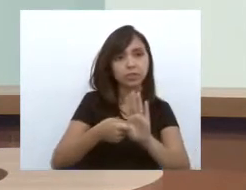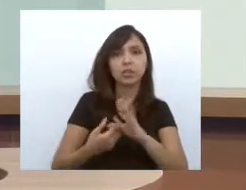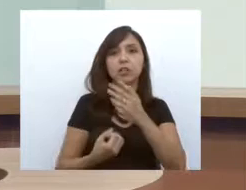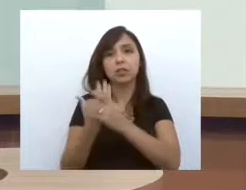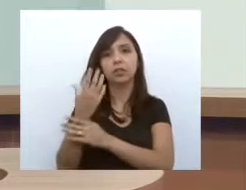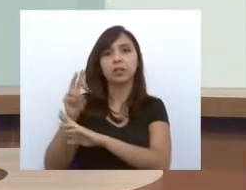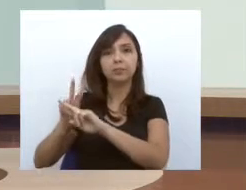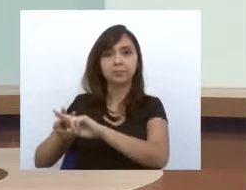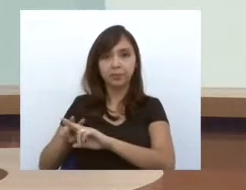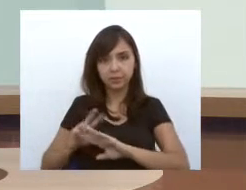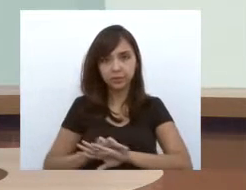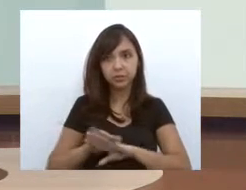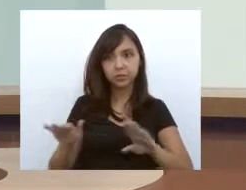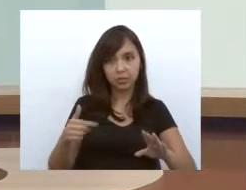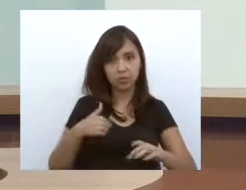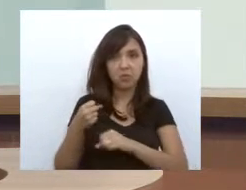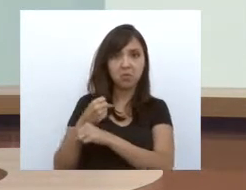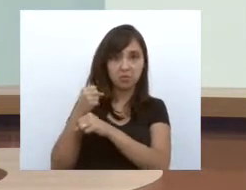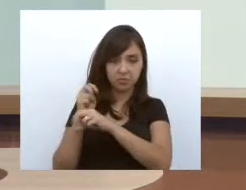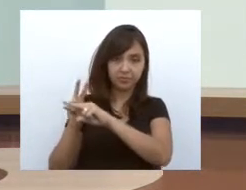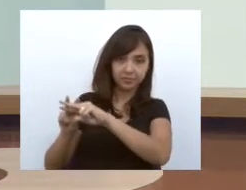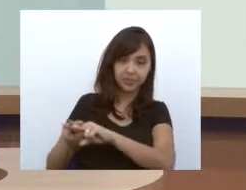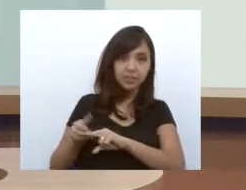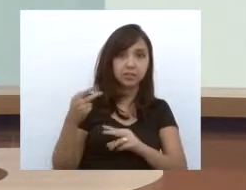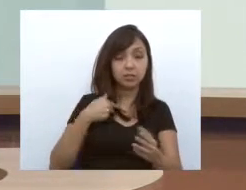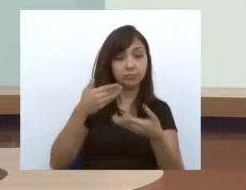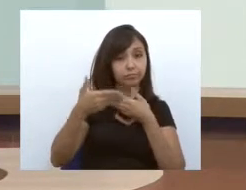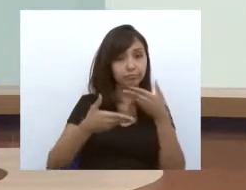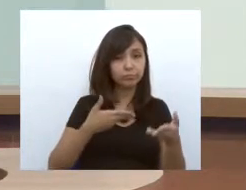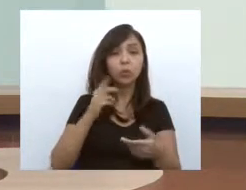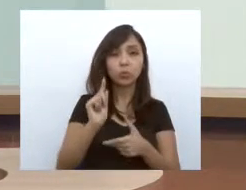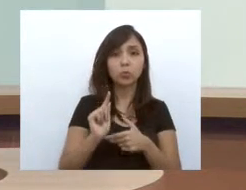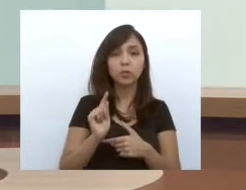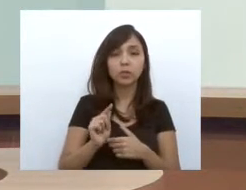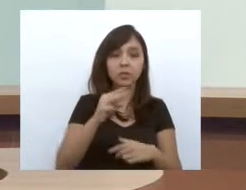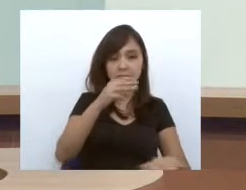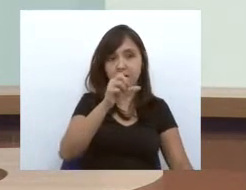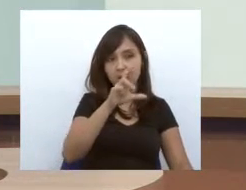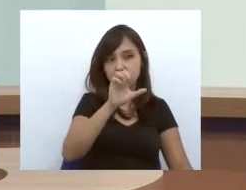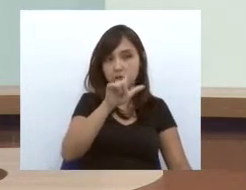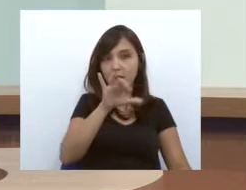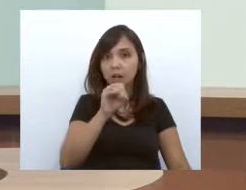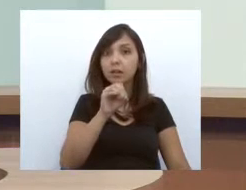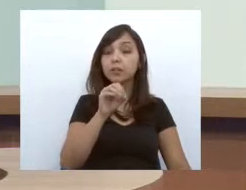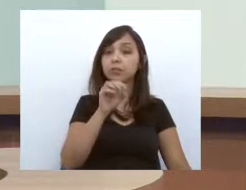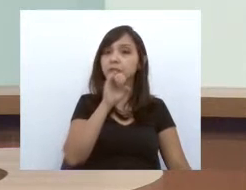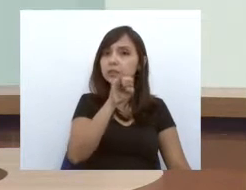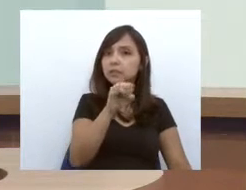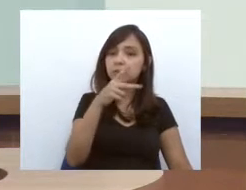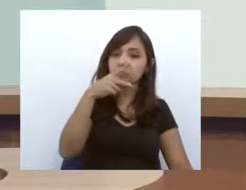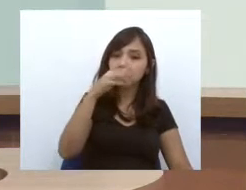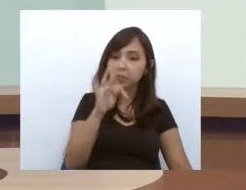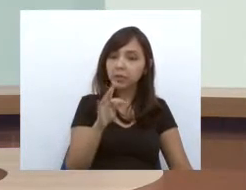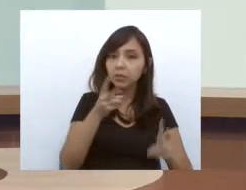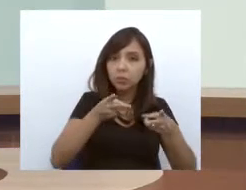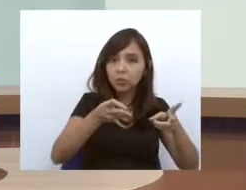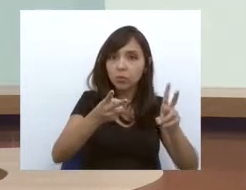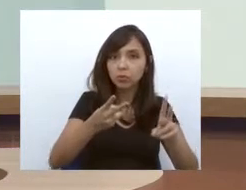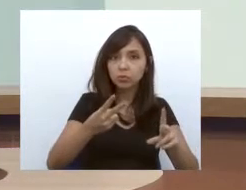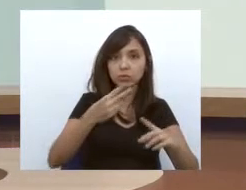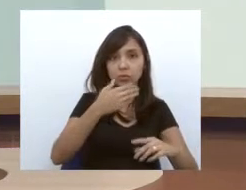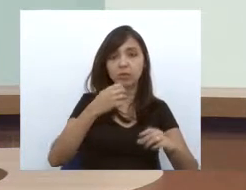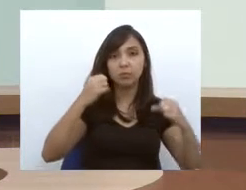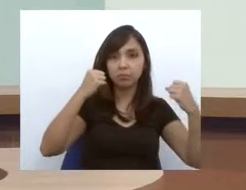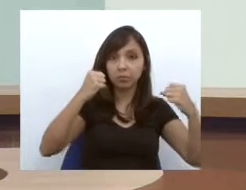presídios. E eu vou fazer um trocadilho com o Marcelo Seminaldo, talvez, se o PT continuar no poder do governo